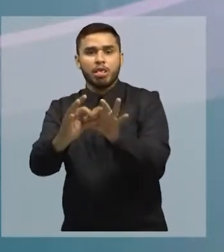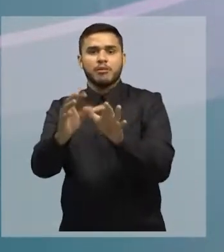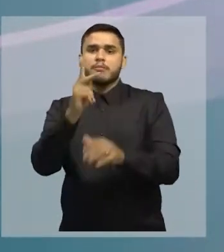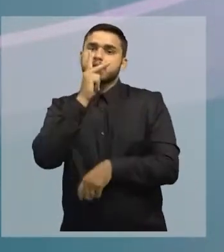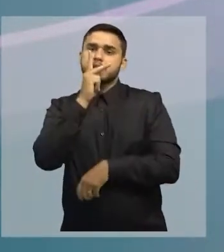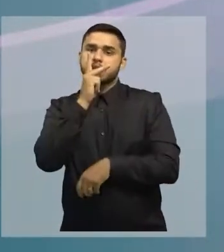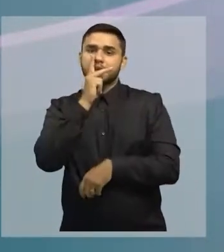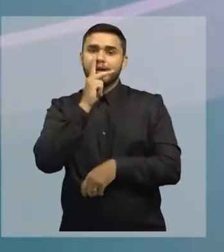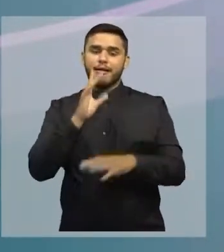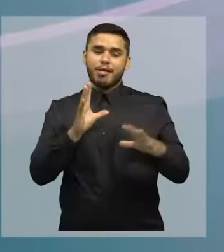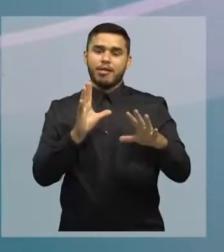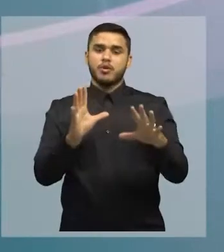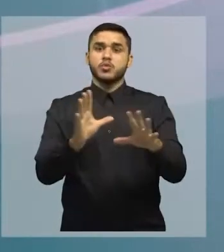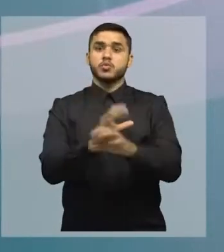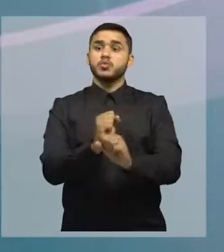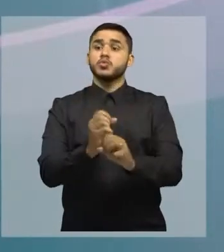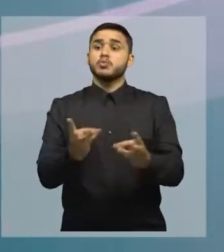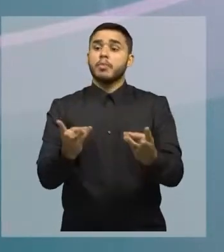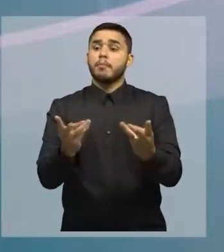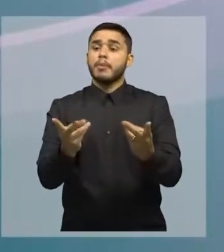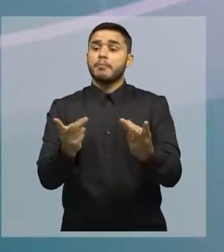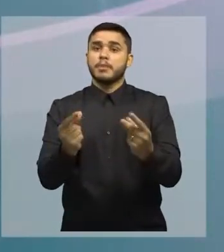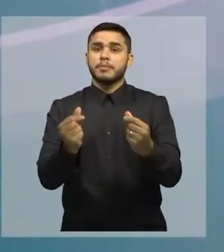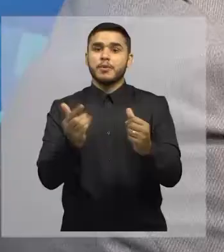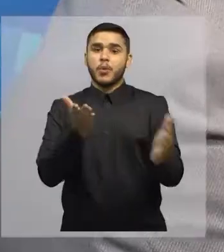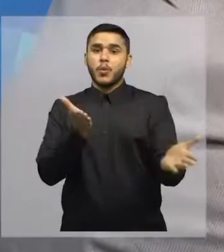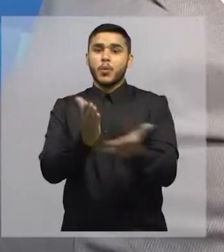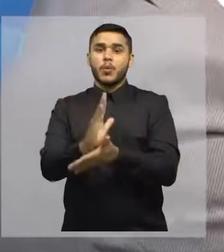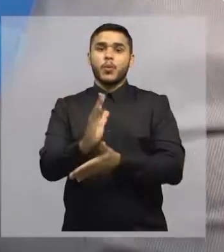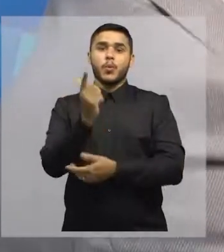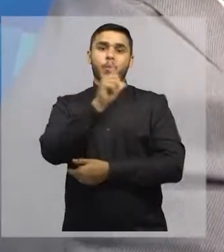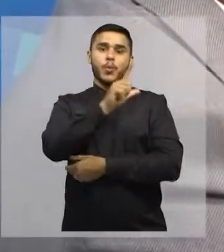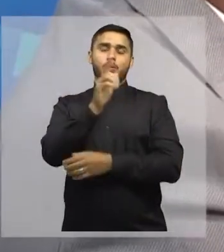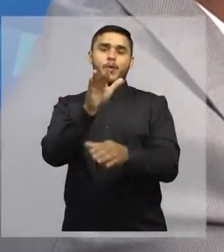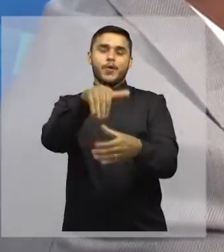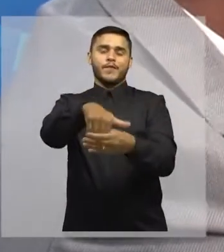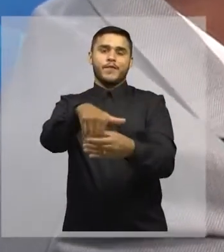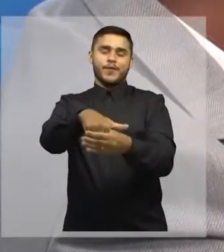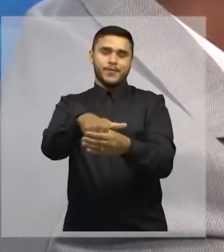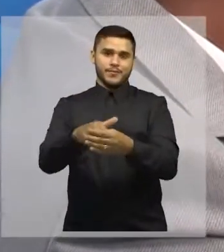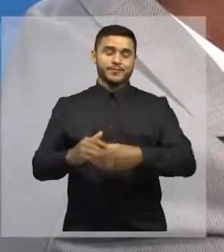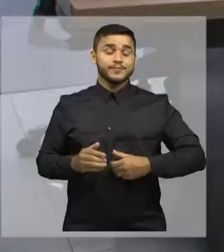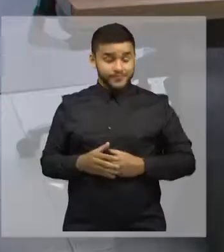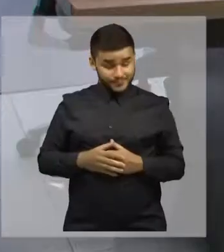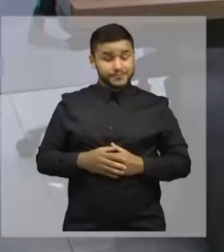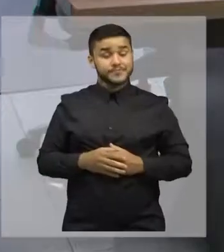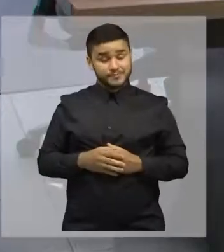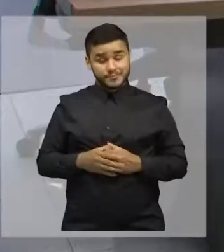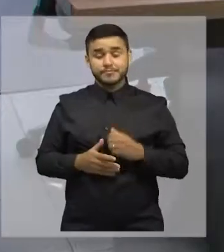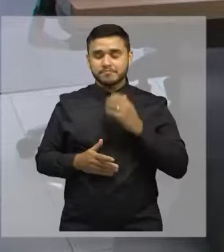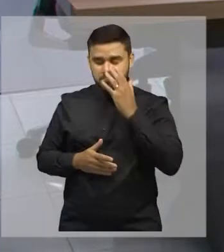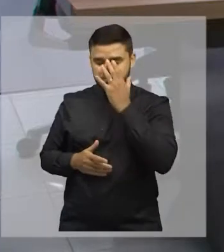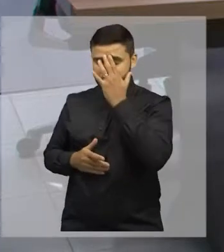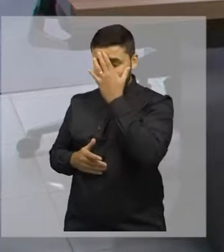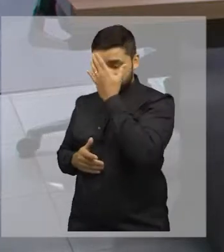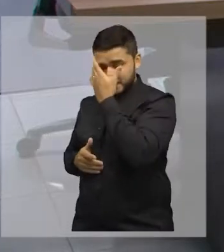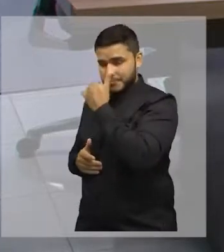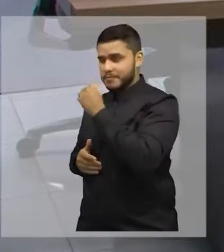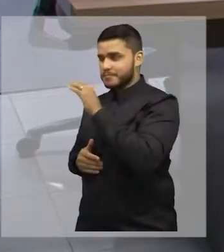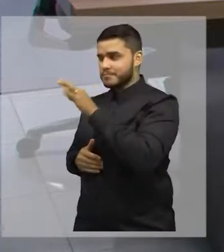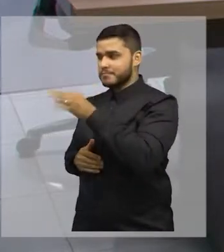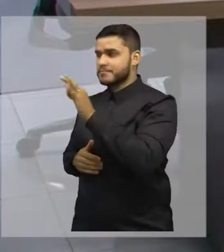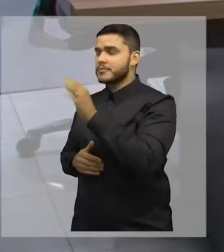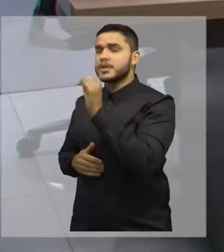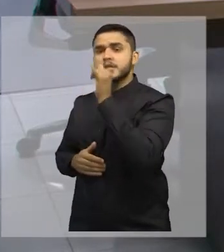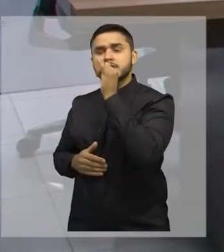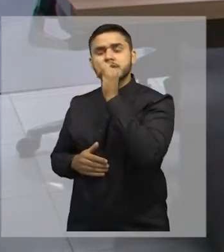capacidade, a mesa com capacidade de pautar ou não, muitos partidos, necessidade de acordo. O seu raciocínio só reforça a necessidade de